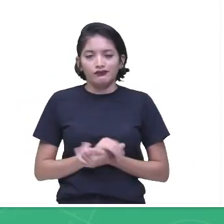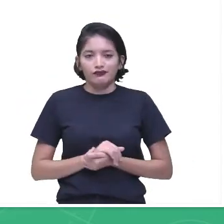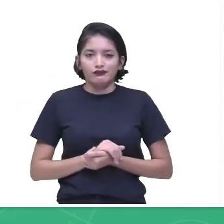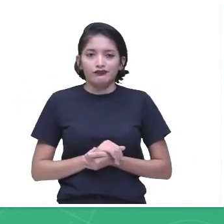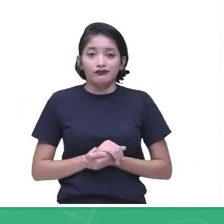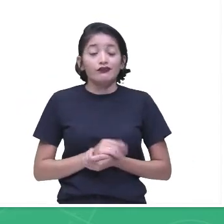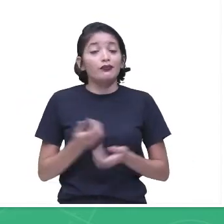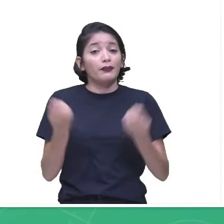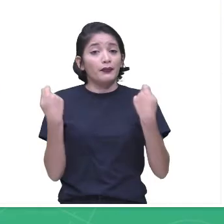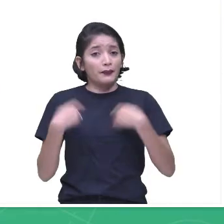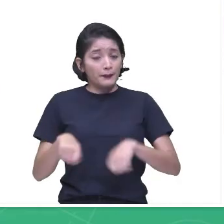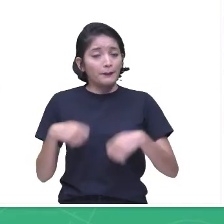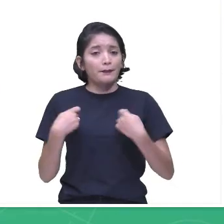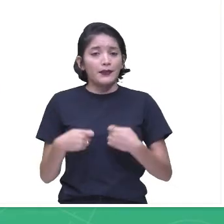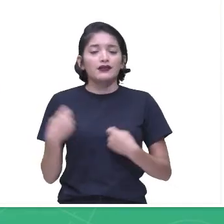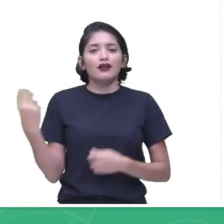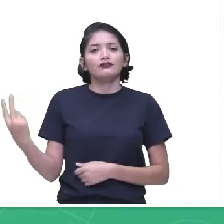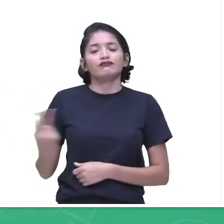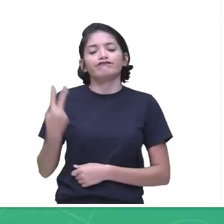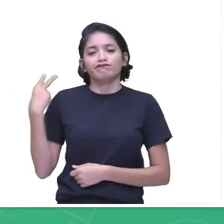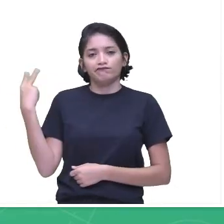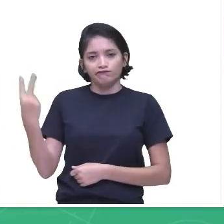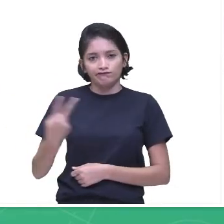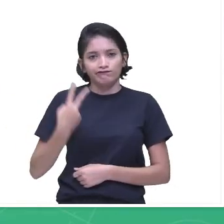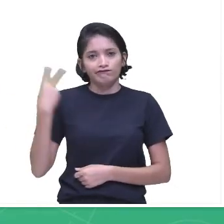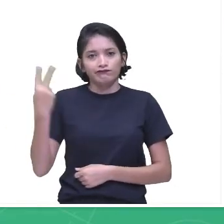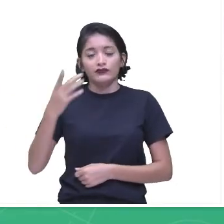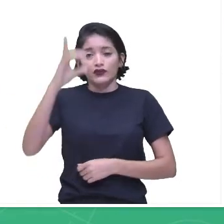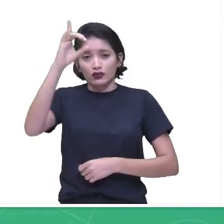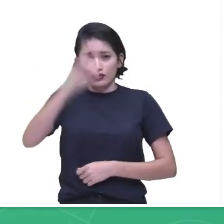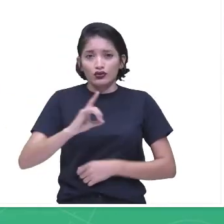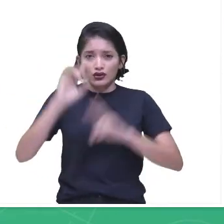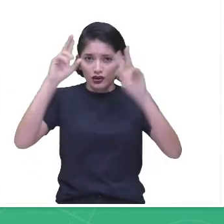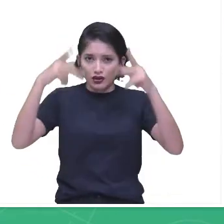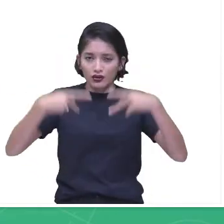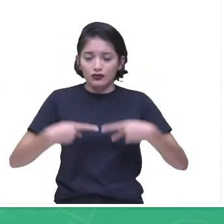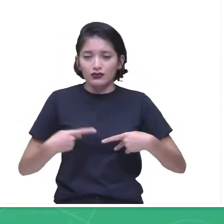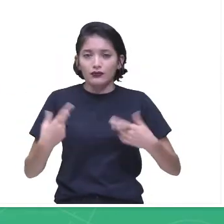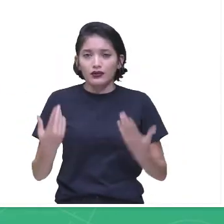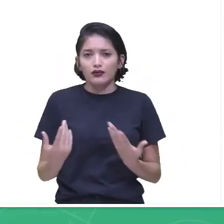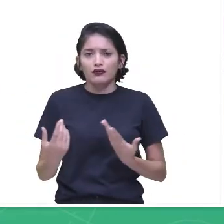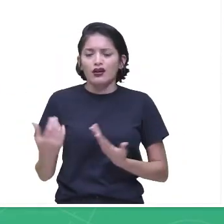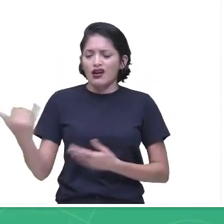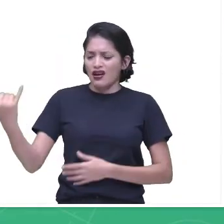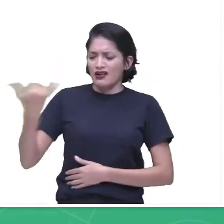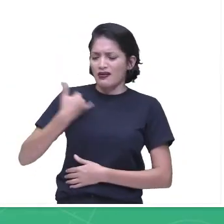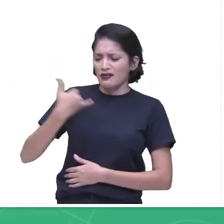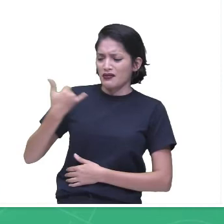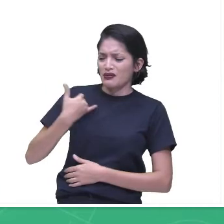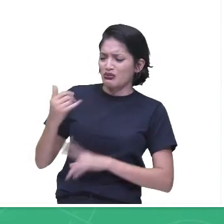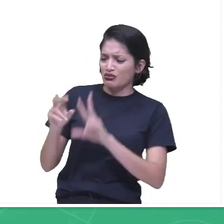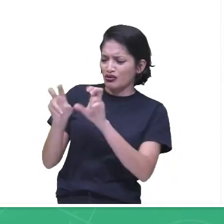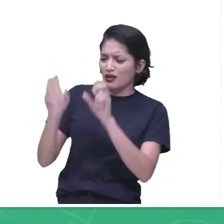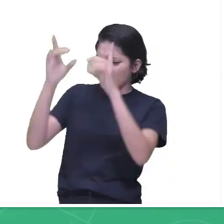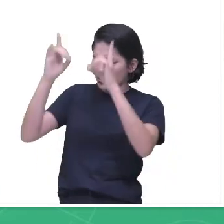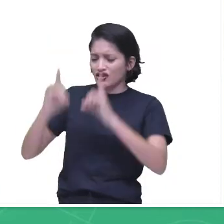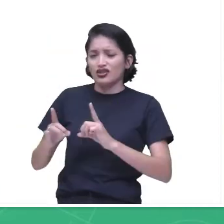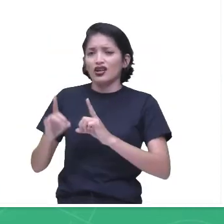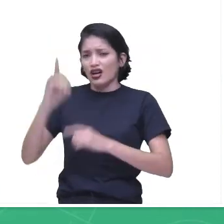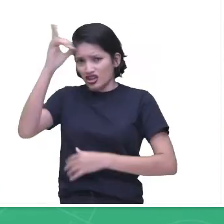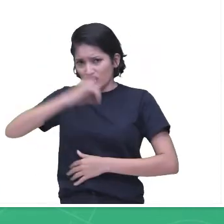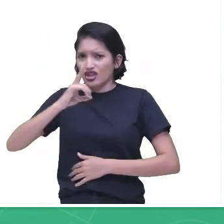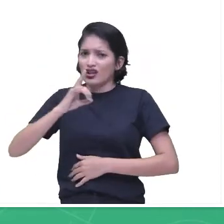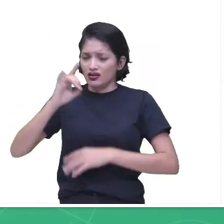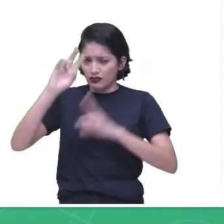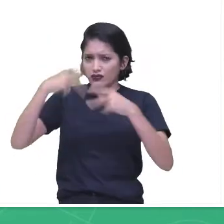gente precisa valorizar os direitos humanos. E quando vê aquelas pessoas que falam contra os direitos humanos, chamar para reflexão,